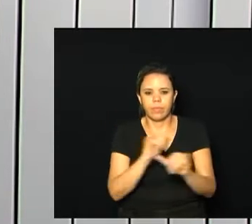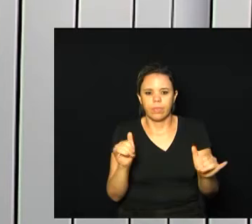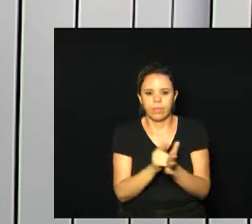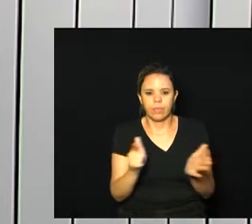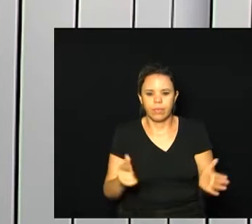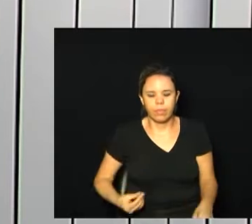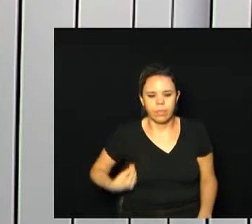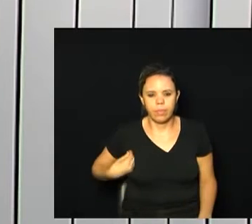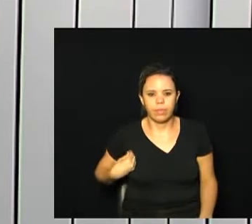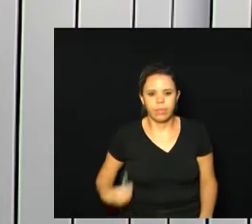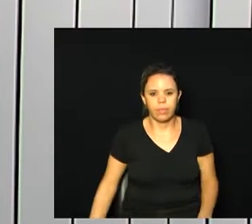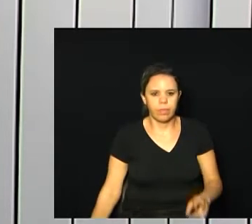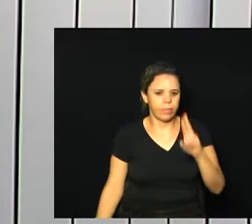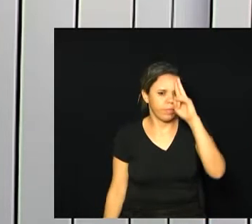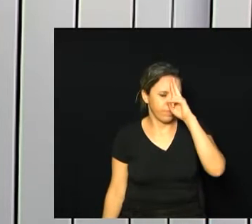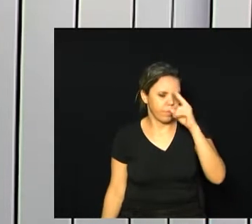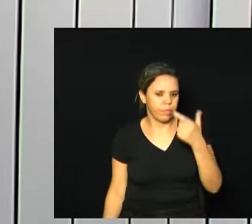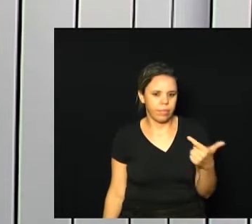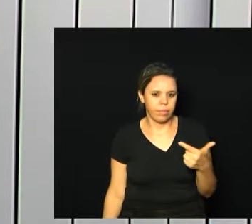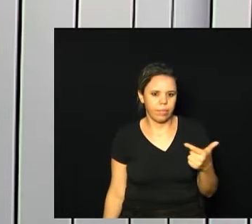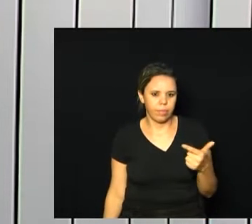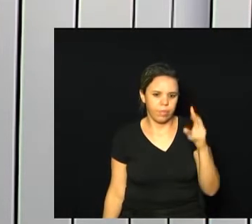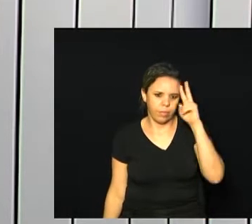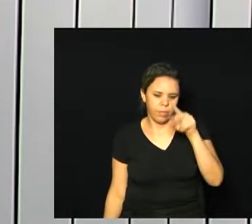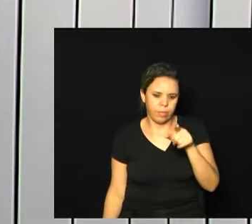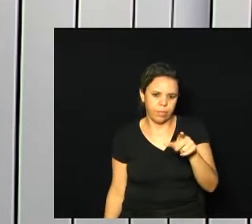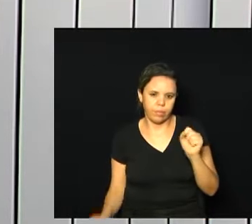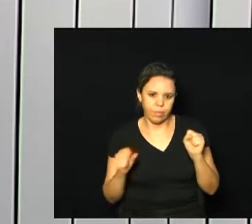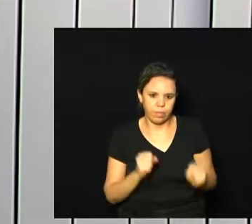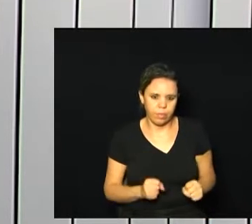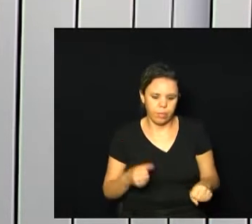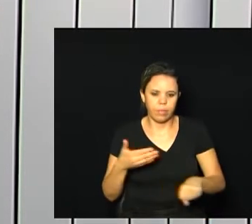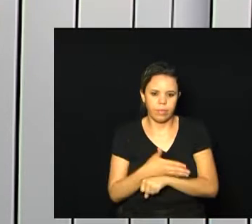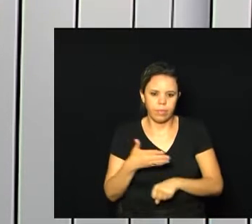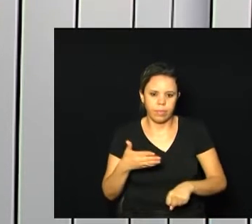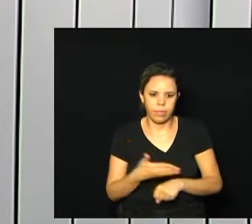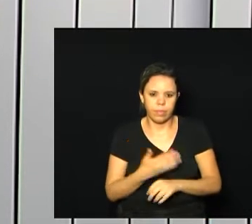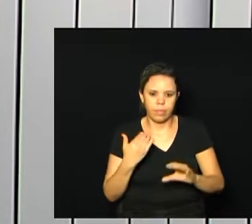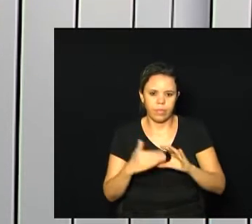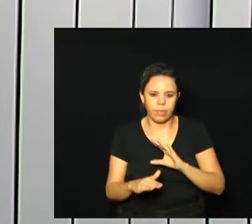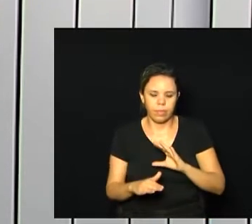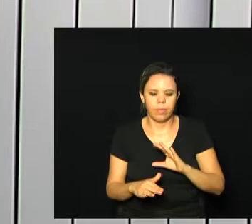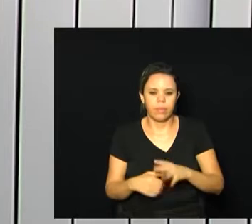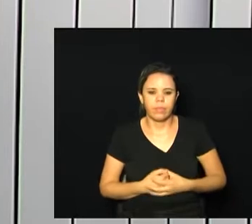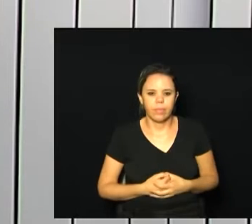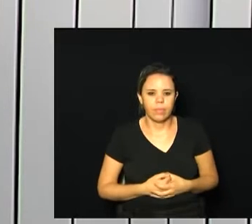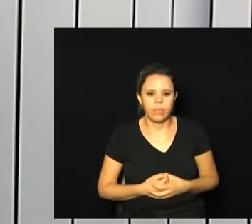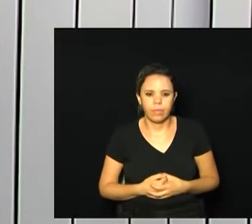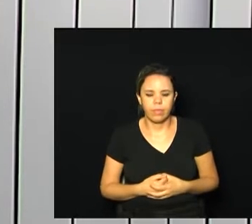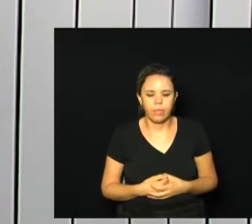Notícia ao vivo, 12:02. Lembrando que você pode participar enviando a sua mensagem, a